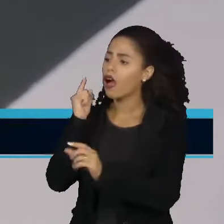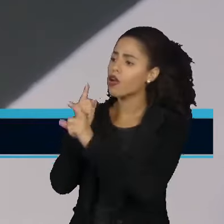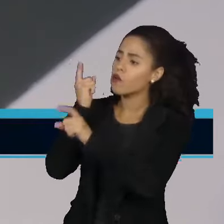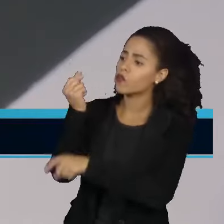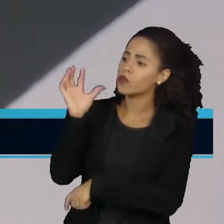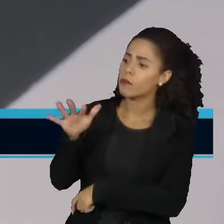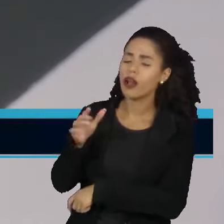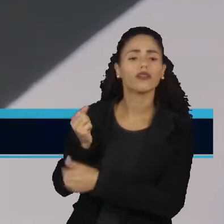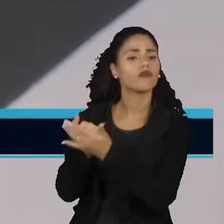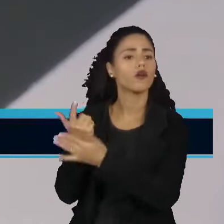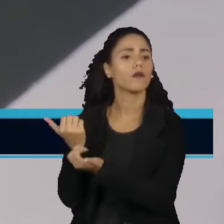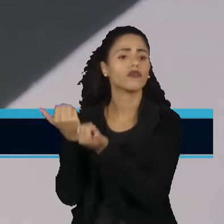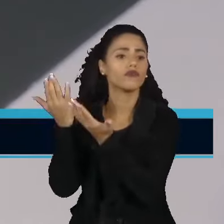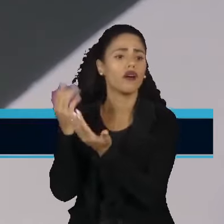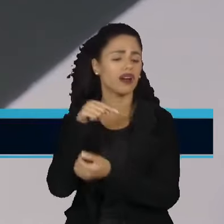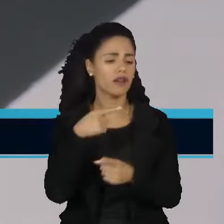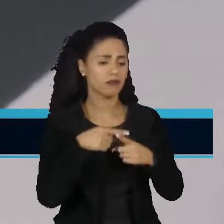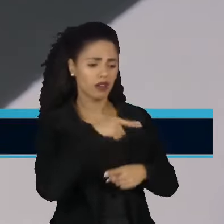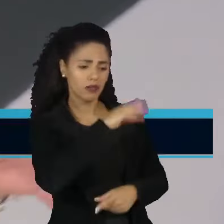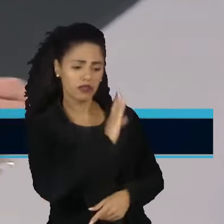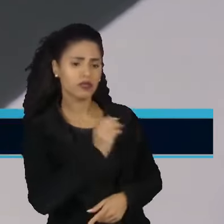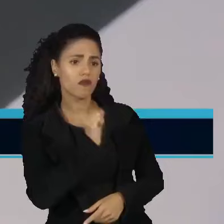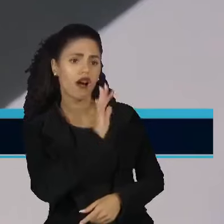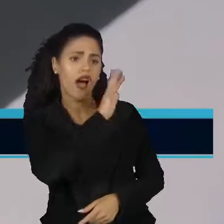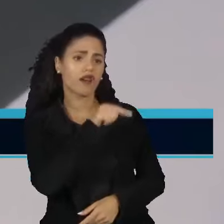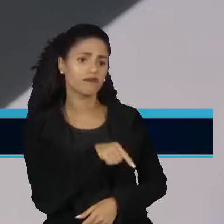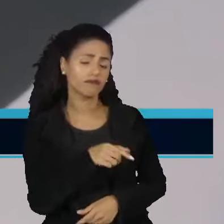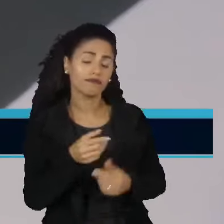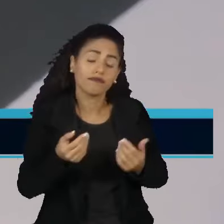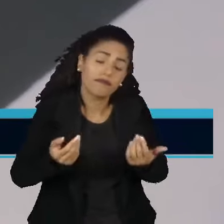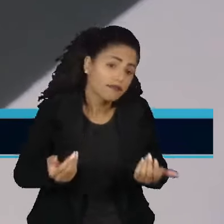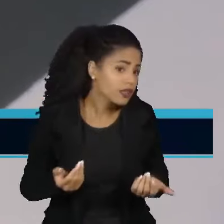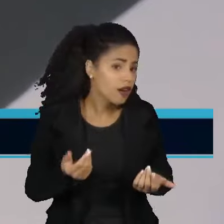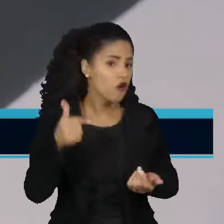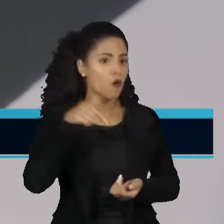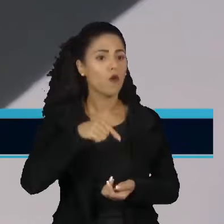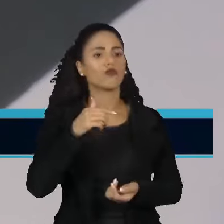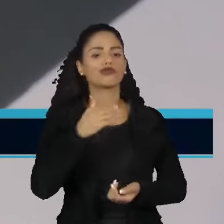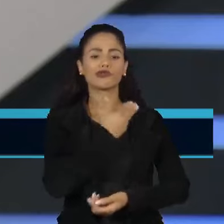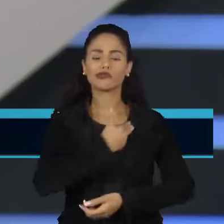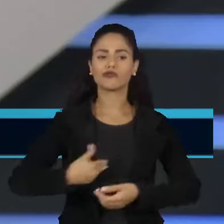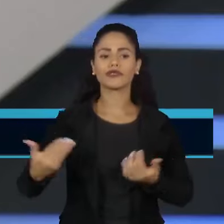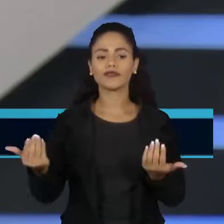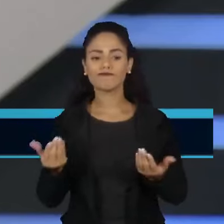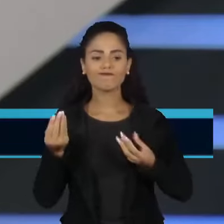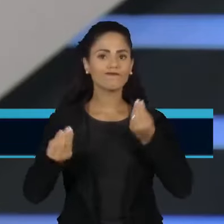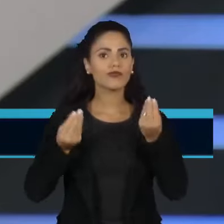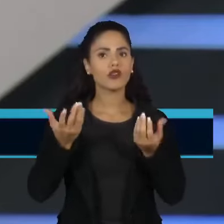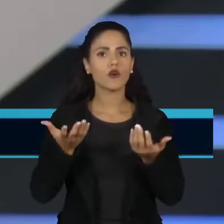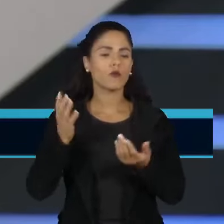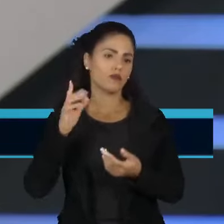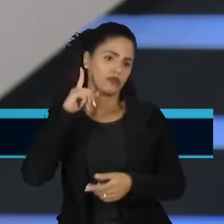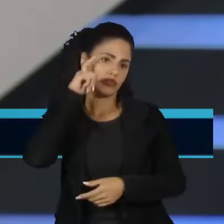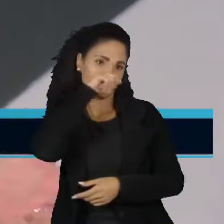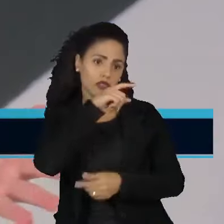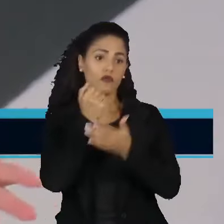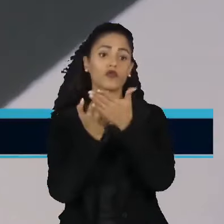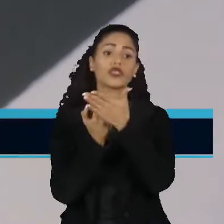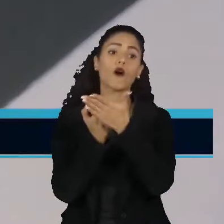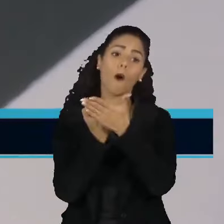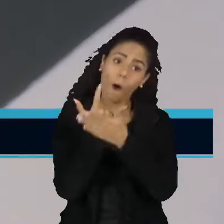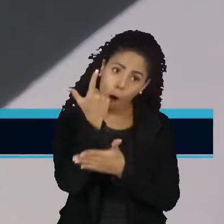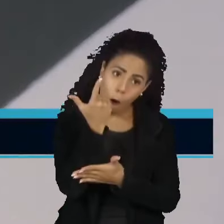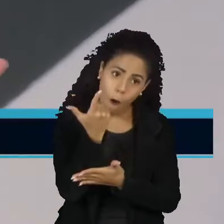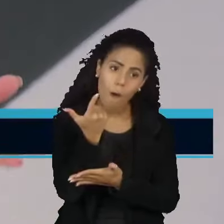não tinham participação. E hoje é muito difícil para o governo abrir mão disso, porque você acaba comprando, querendo ou